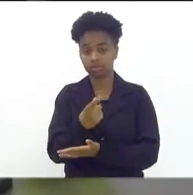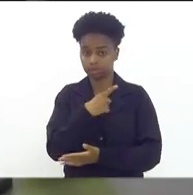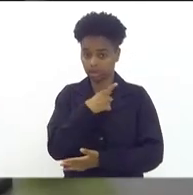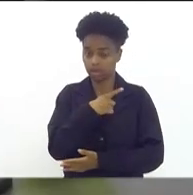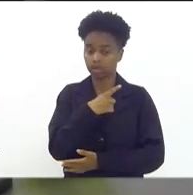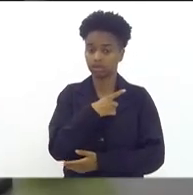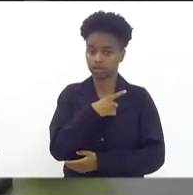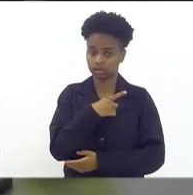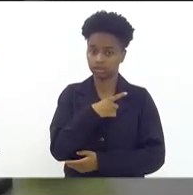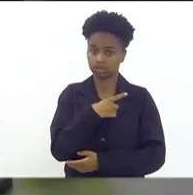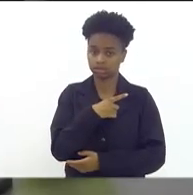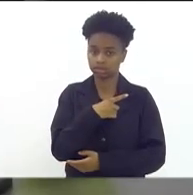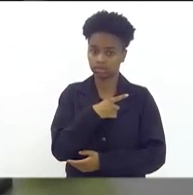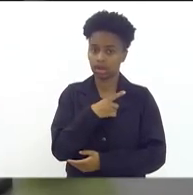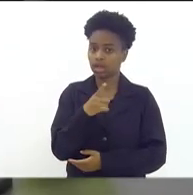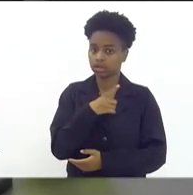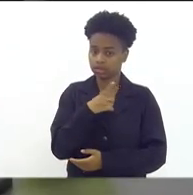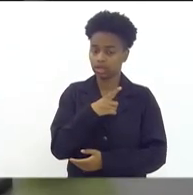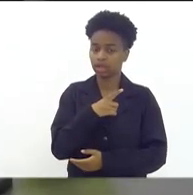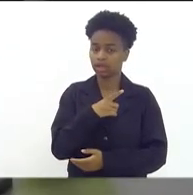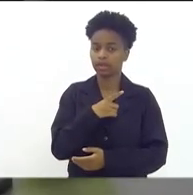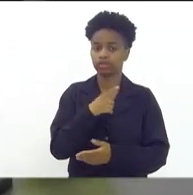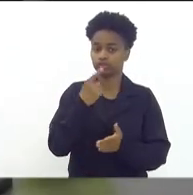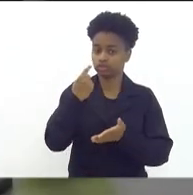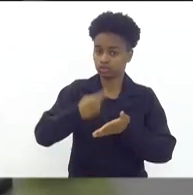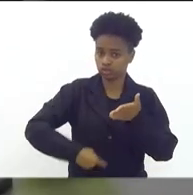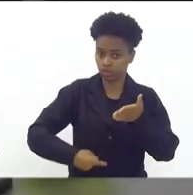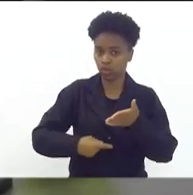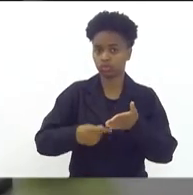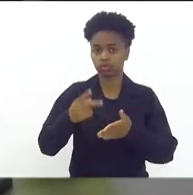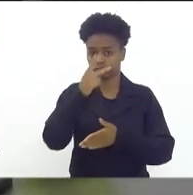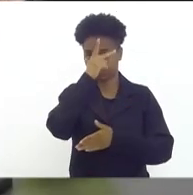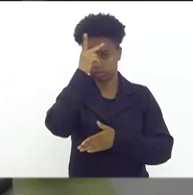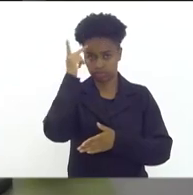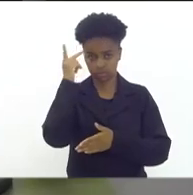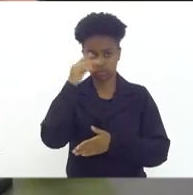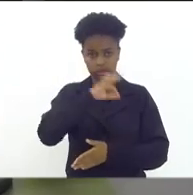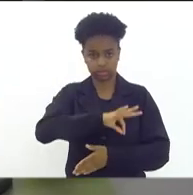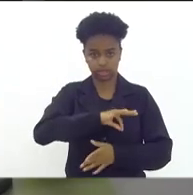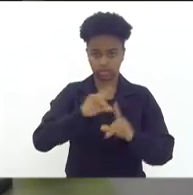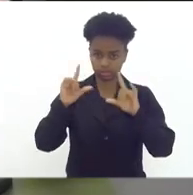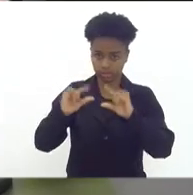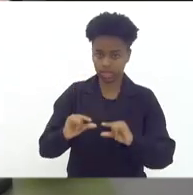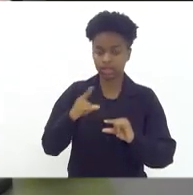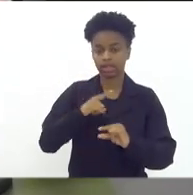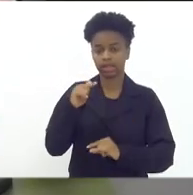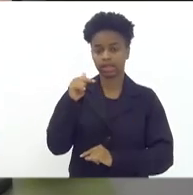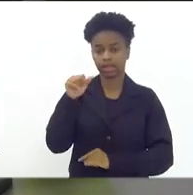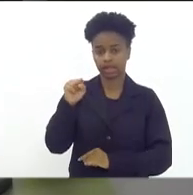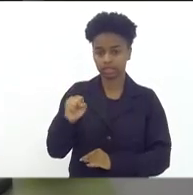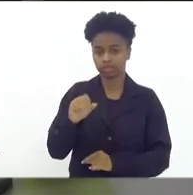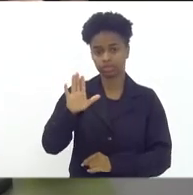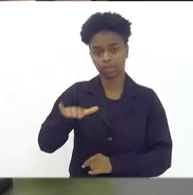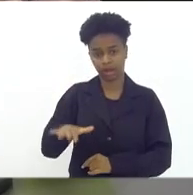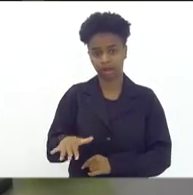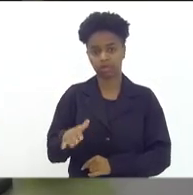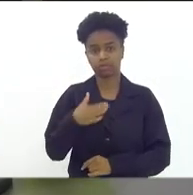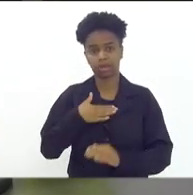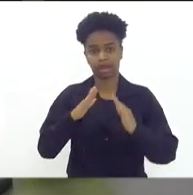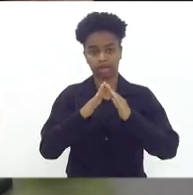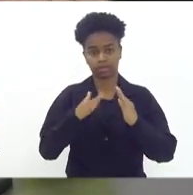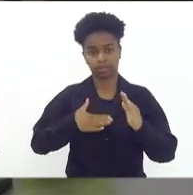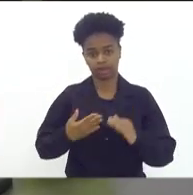a tarifa social que é o o gás mais em conta pro Minha Casa Minha Vida é possível